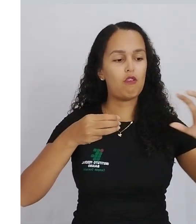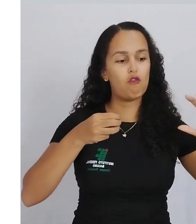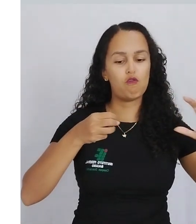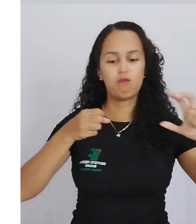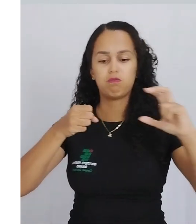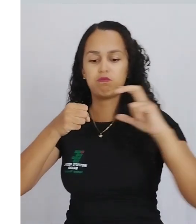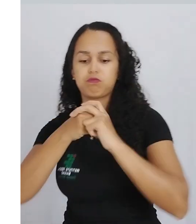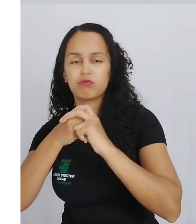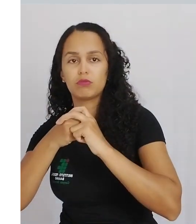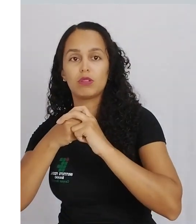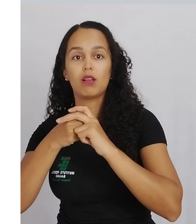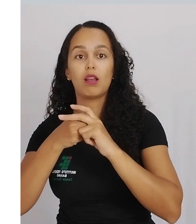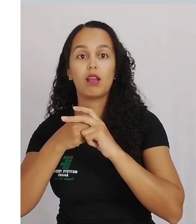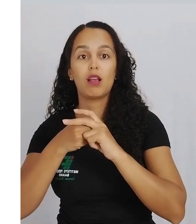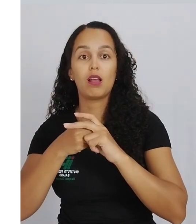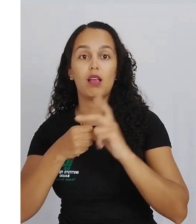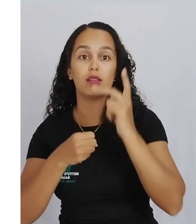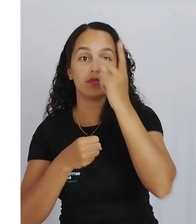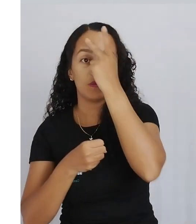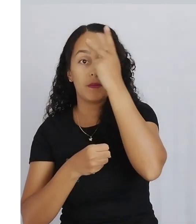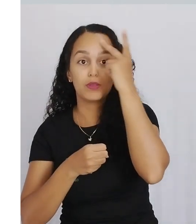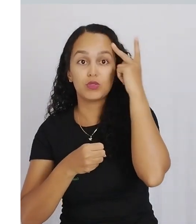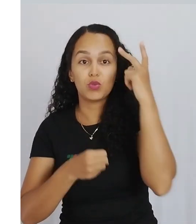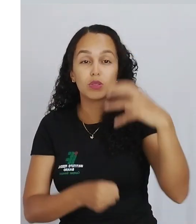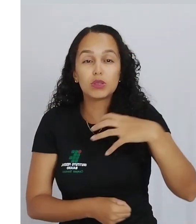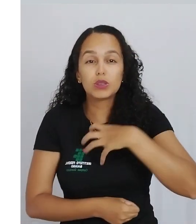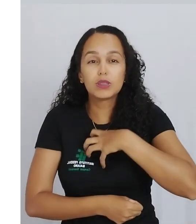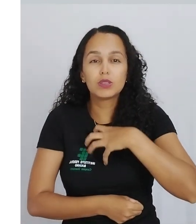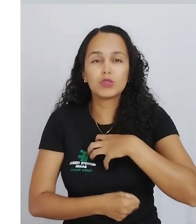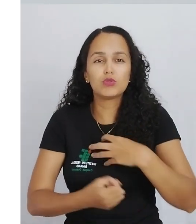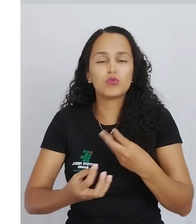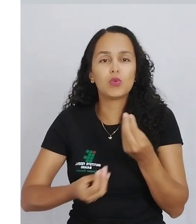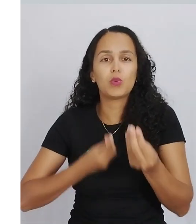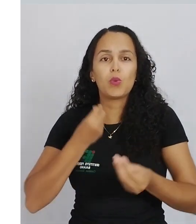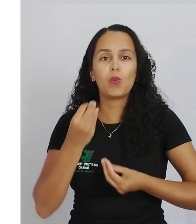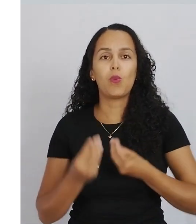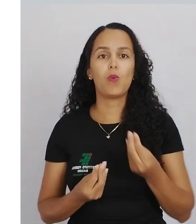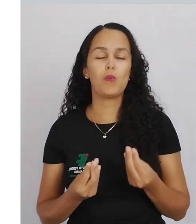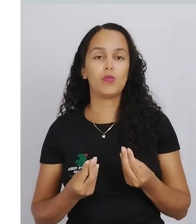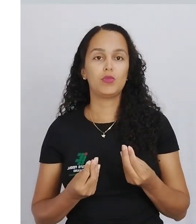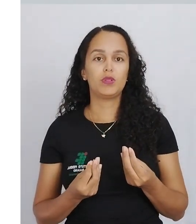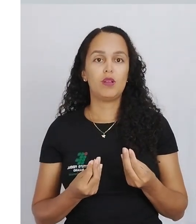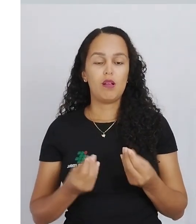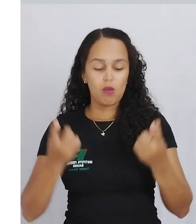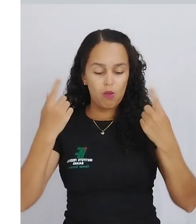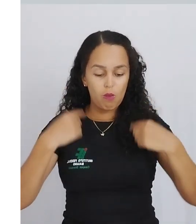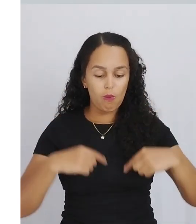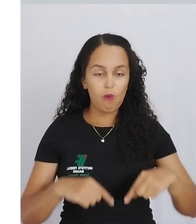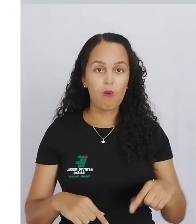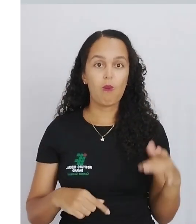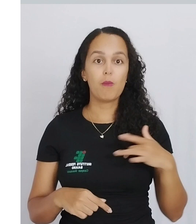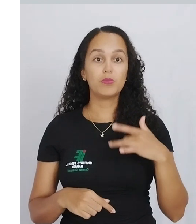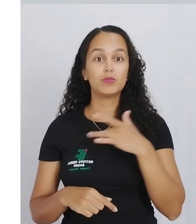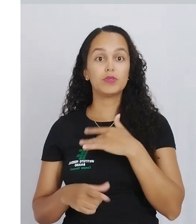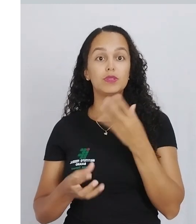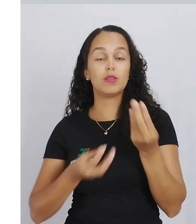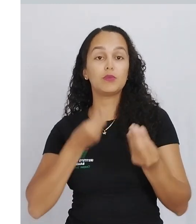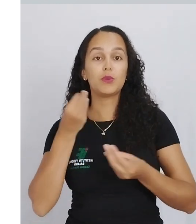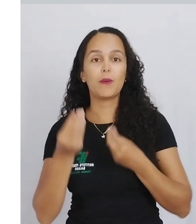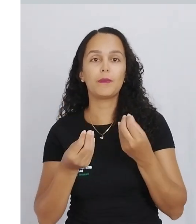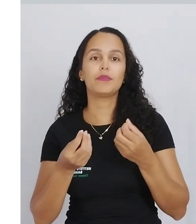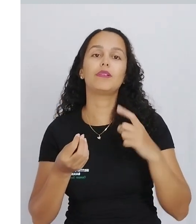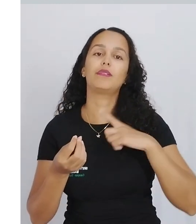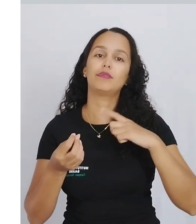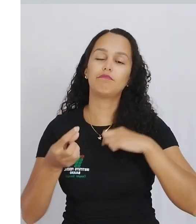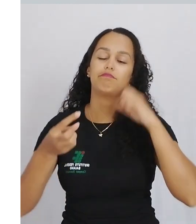chegavam na célula? Como é que era a resposta imunológica das pessoas quando tinham contato com o vírus? O que ele desencadeava? Como é que era